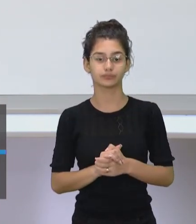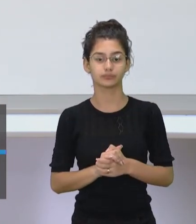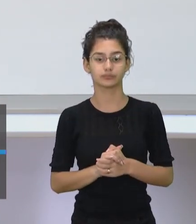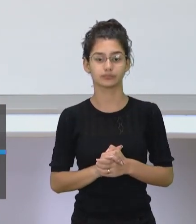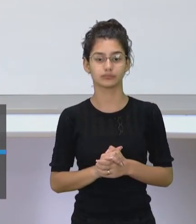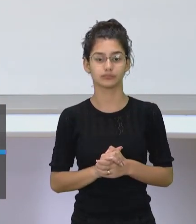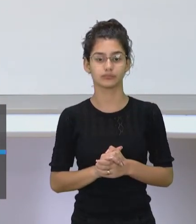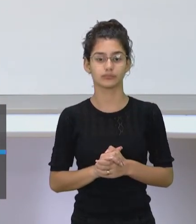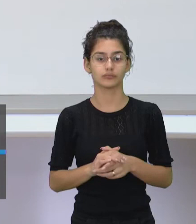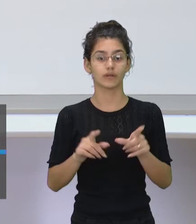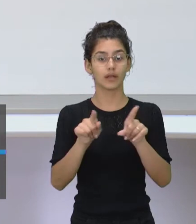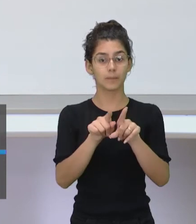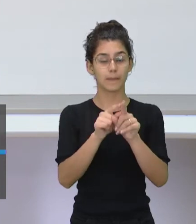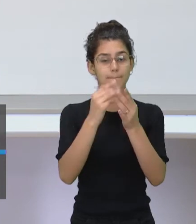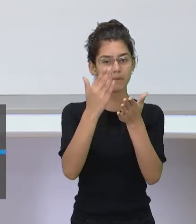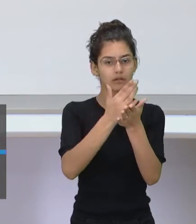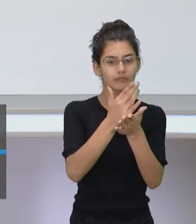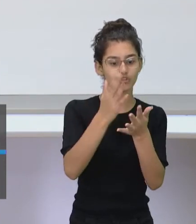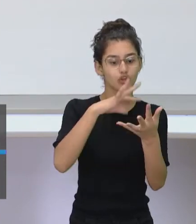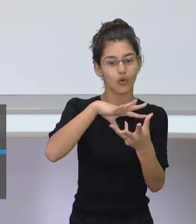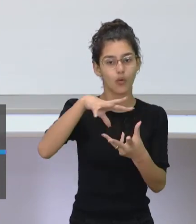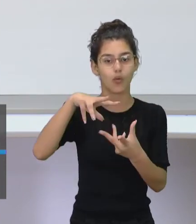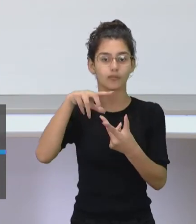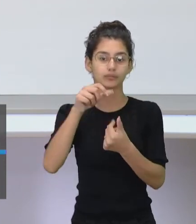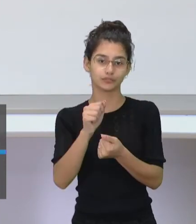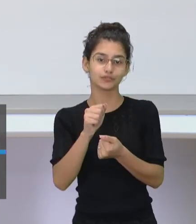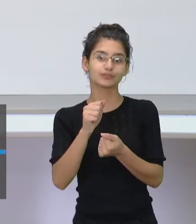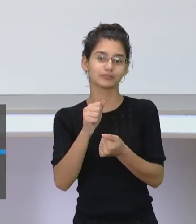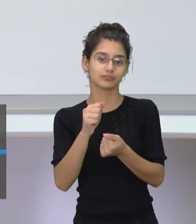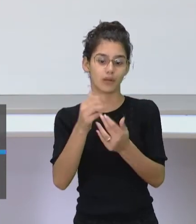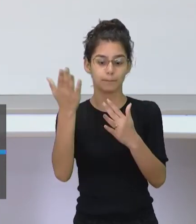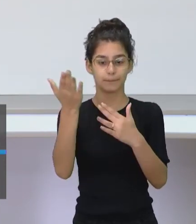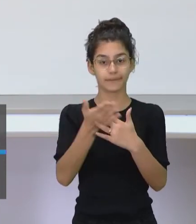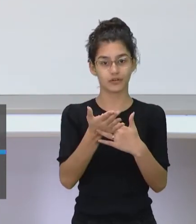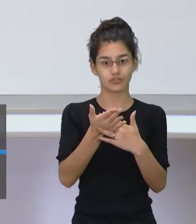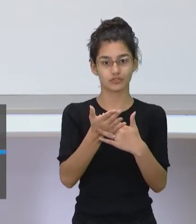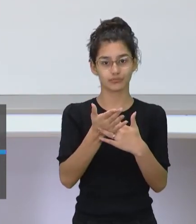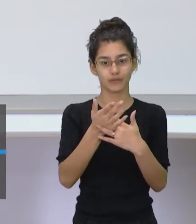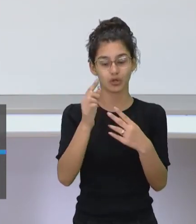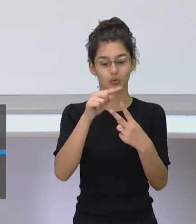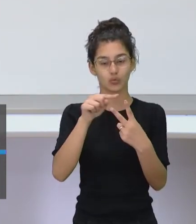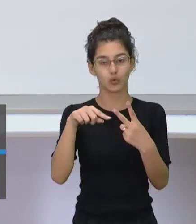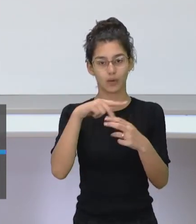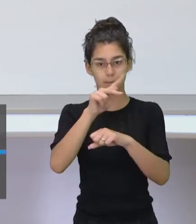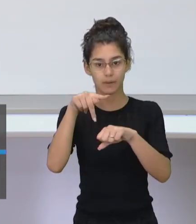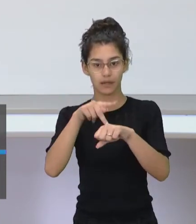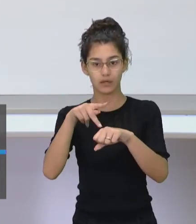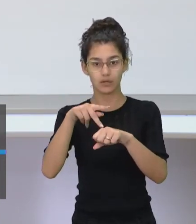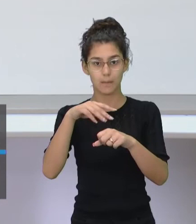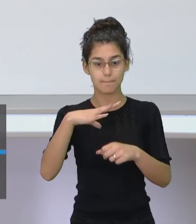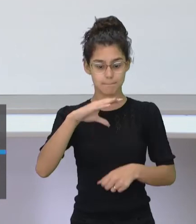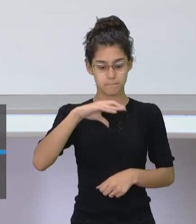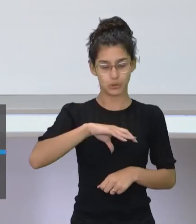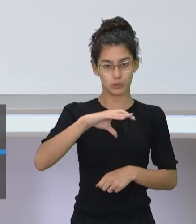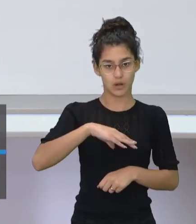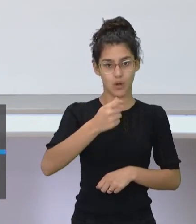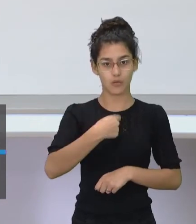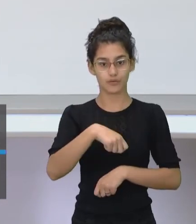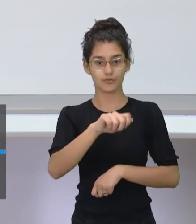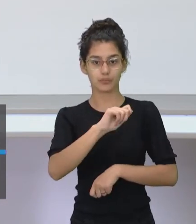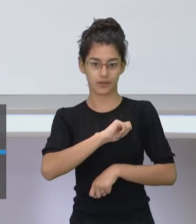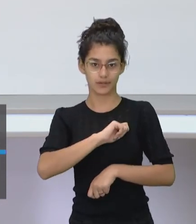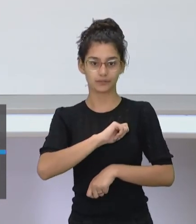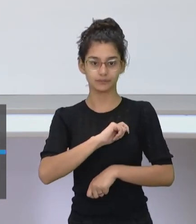até para dividir o mundo, né? Dividir o mundo na metade entre Portugal e Espanha. Já demonstra aí um certo